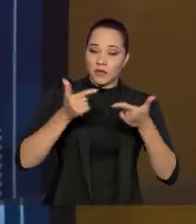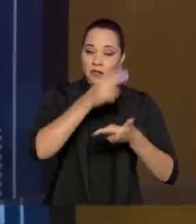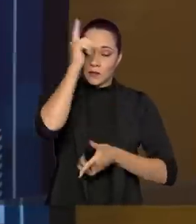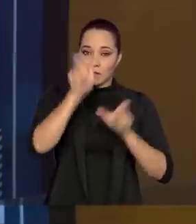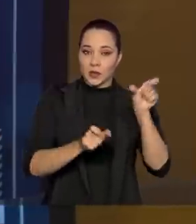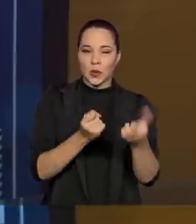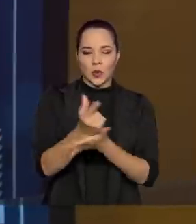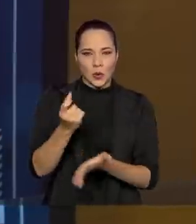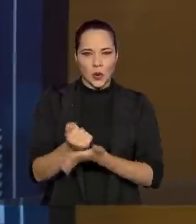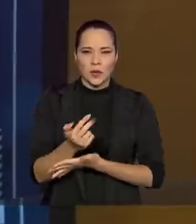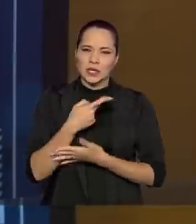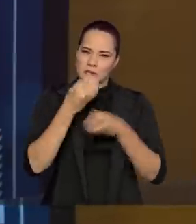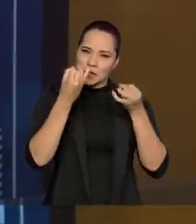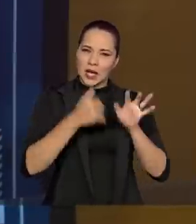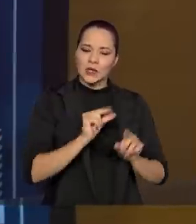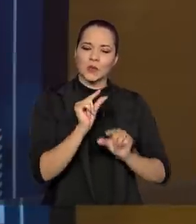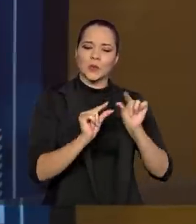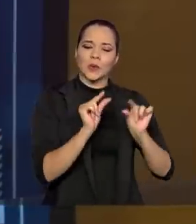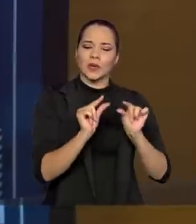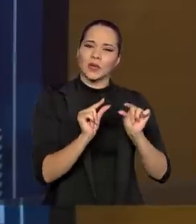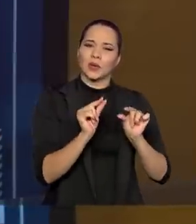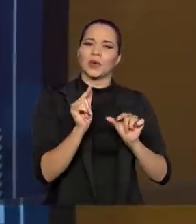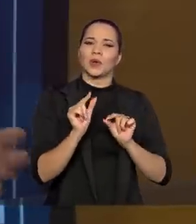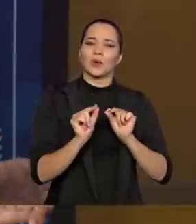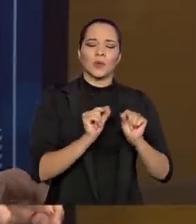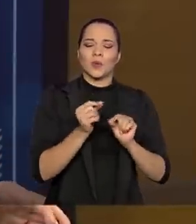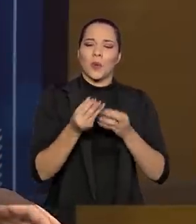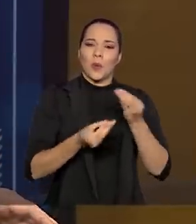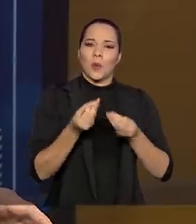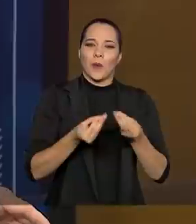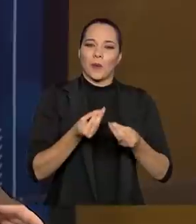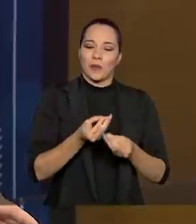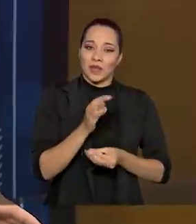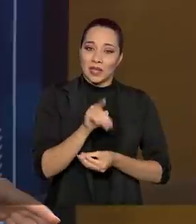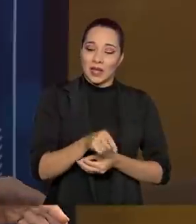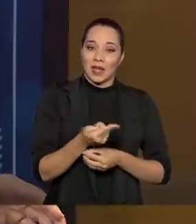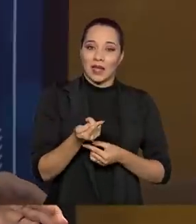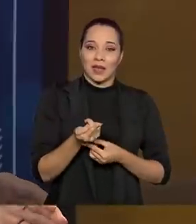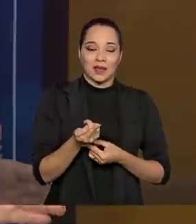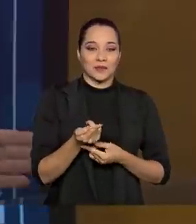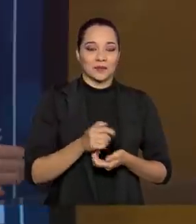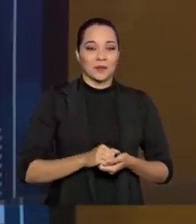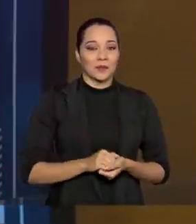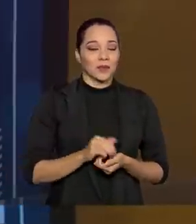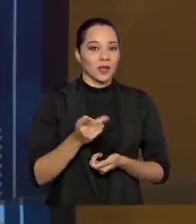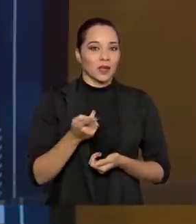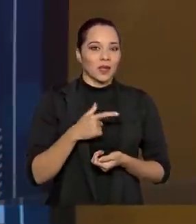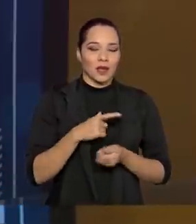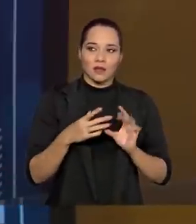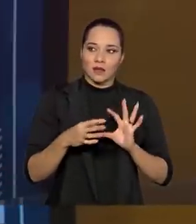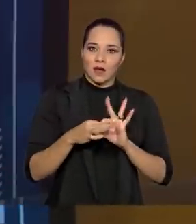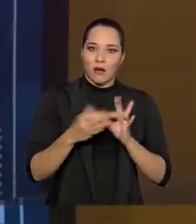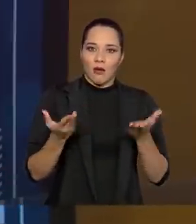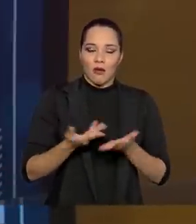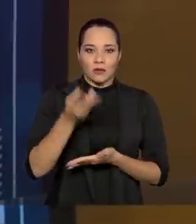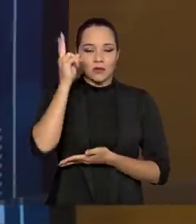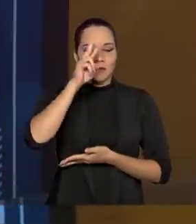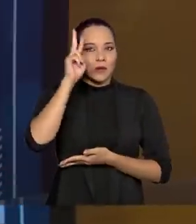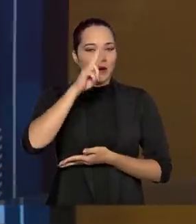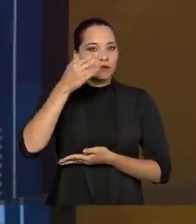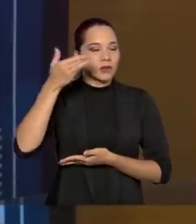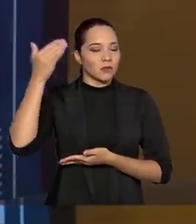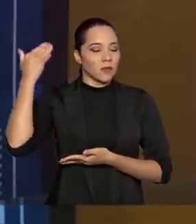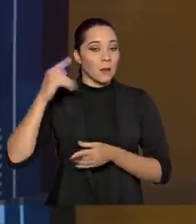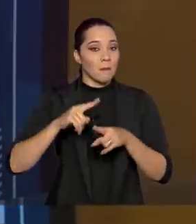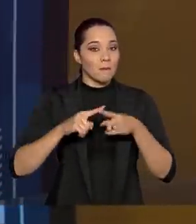que você falasse um pouquinho para a gente sobre essa questão, como que é uma questão ligada aos tempos históricos, mas